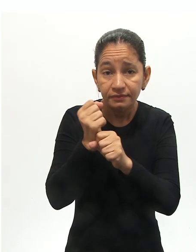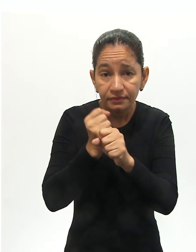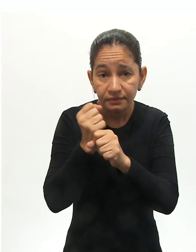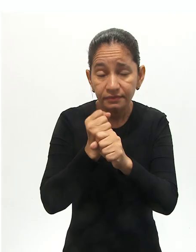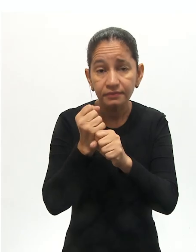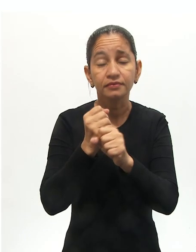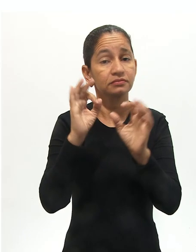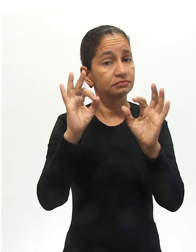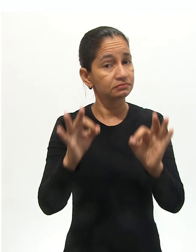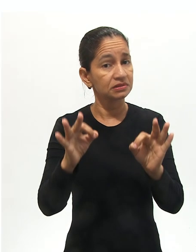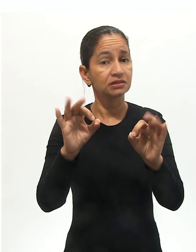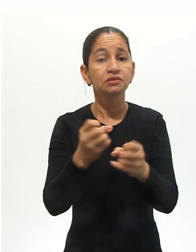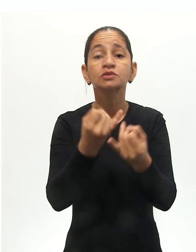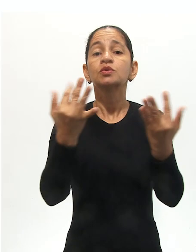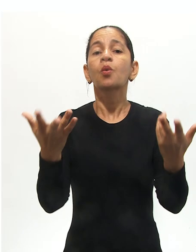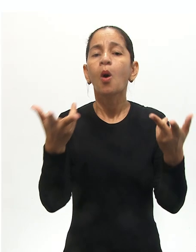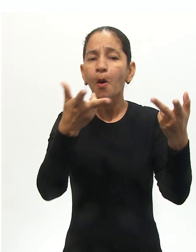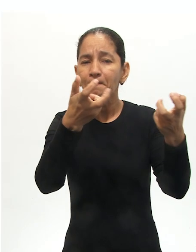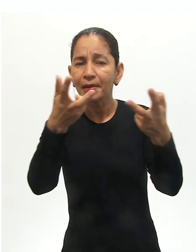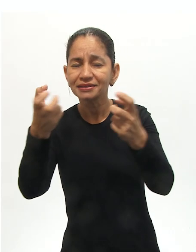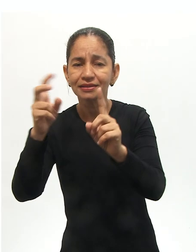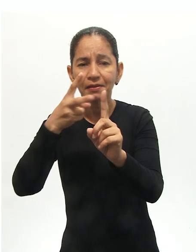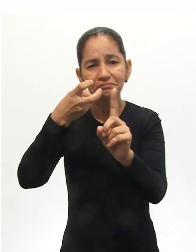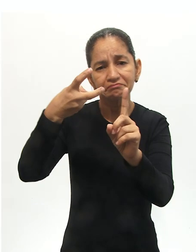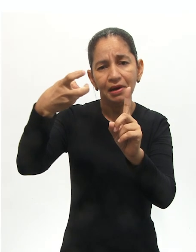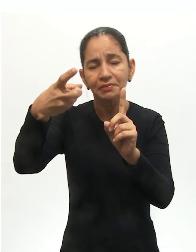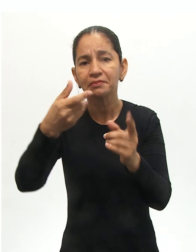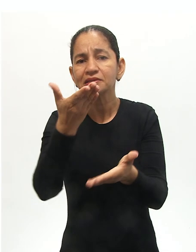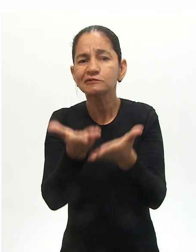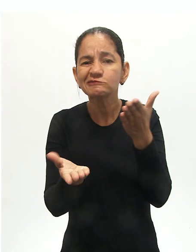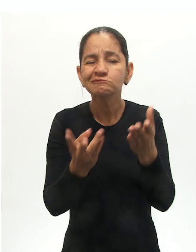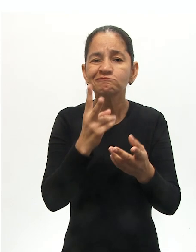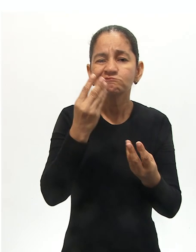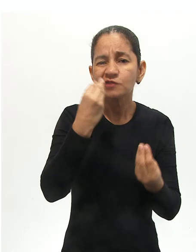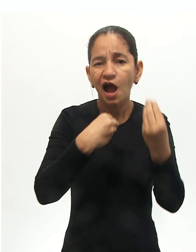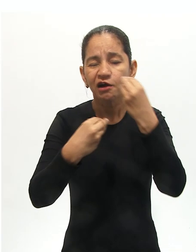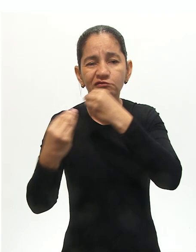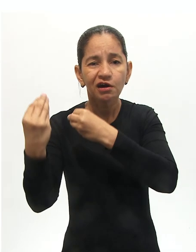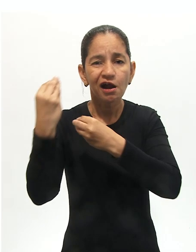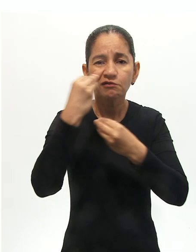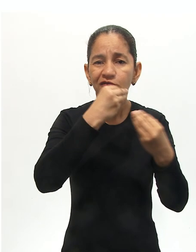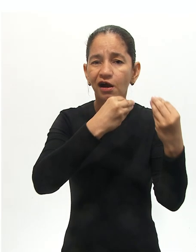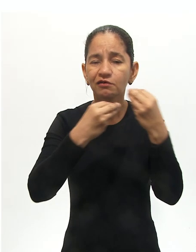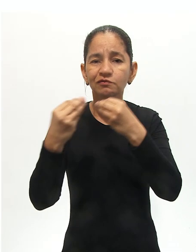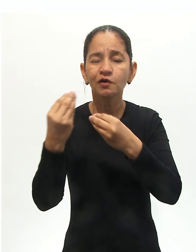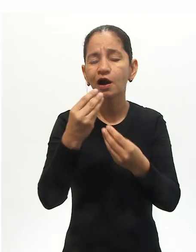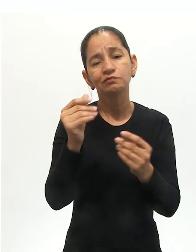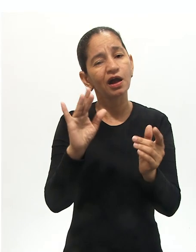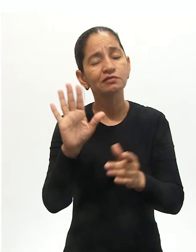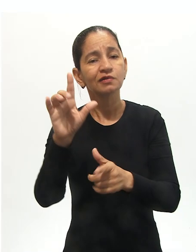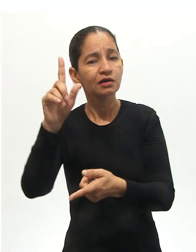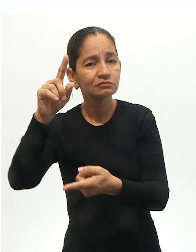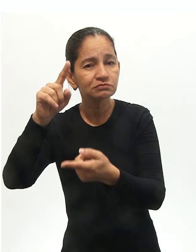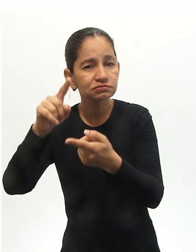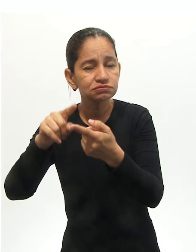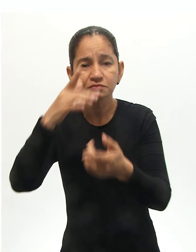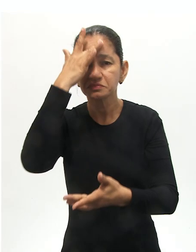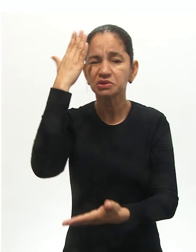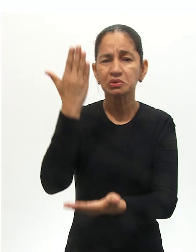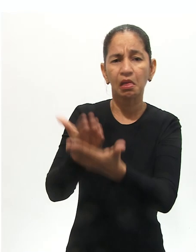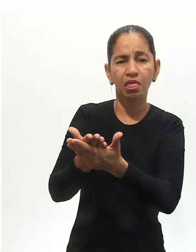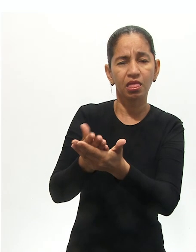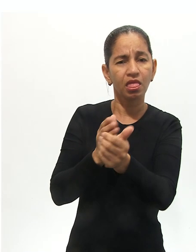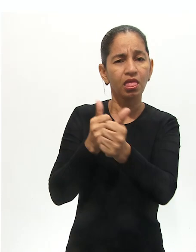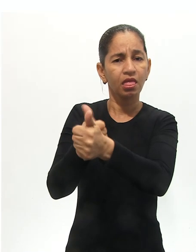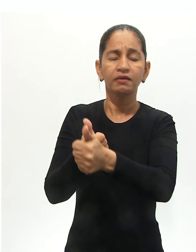1960, então as concepções da escola nova elas vão perdendo força nesse sentido, e